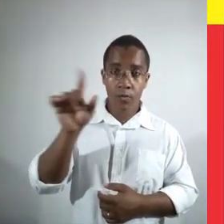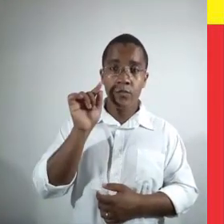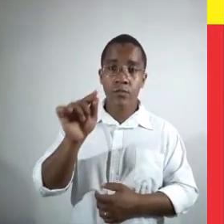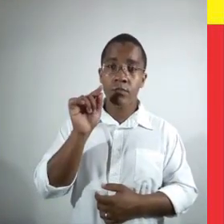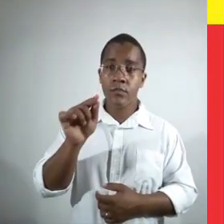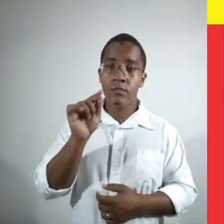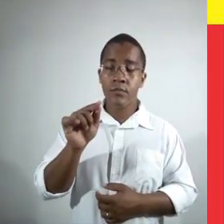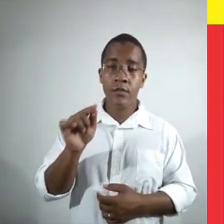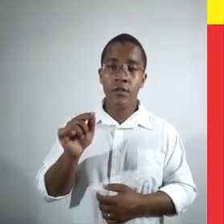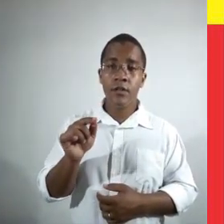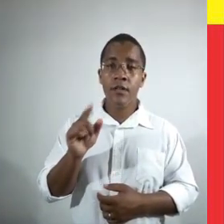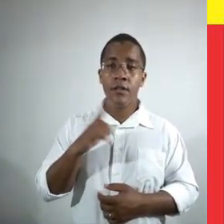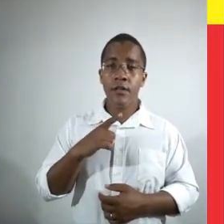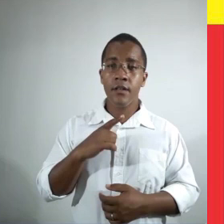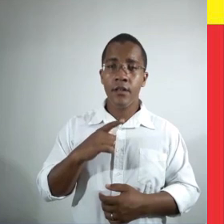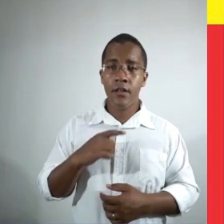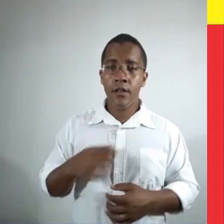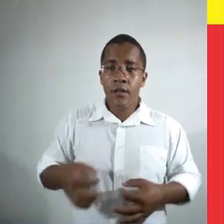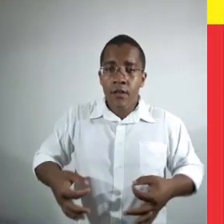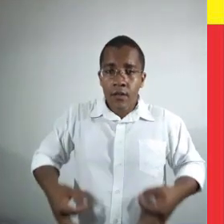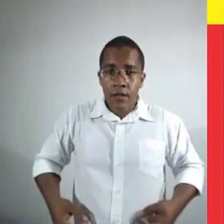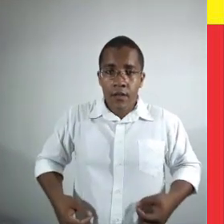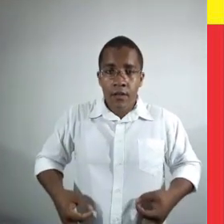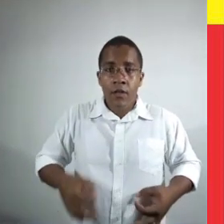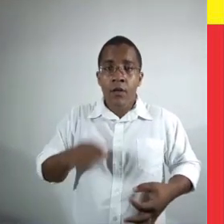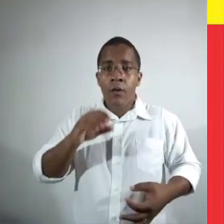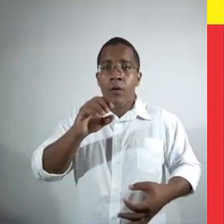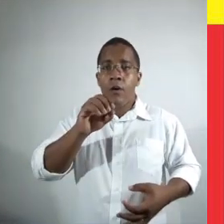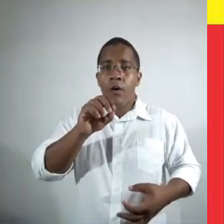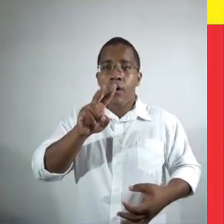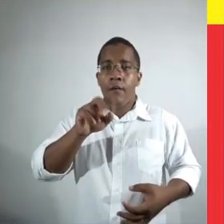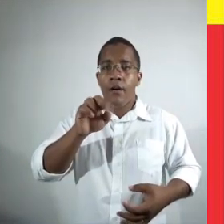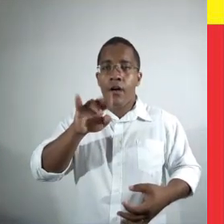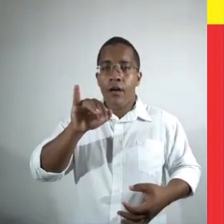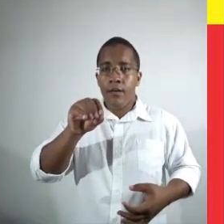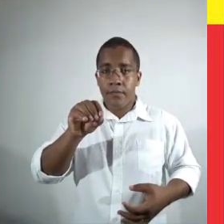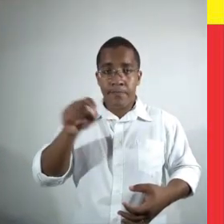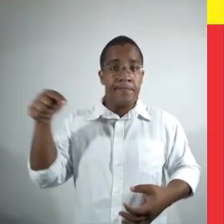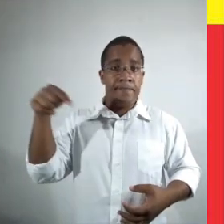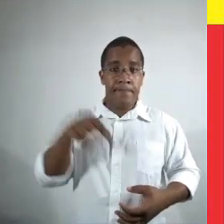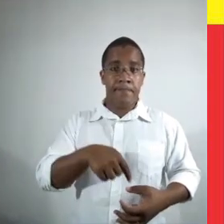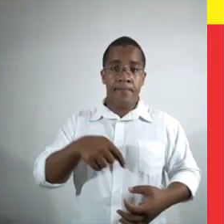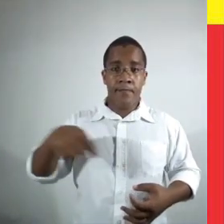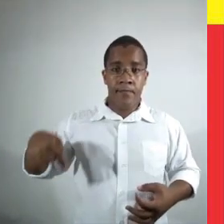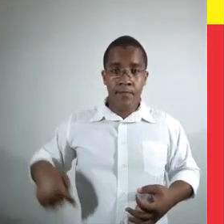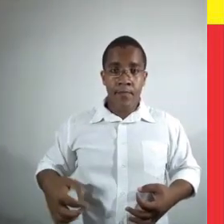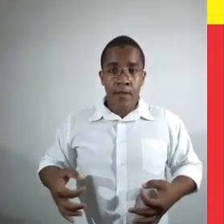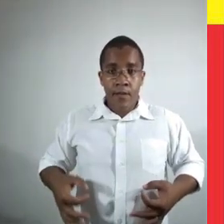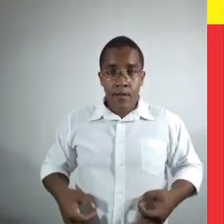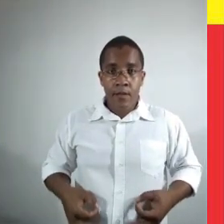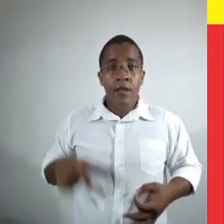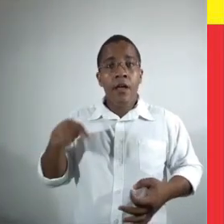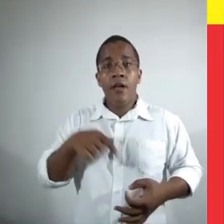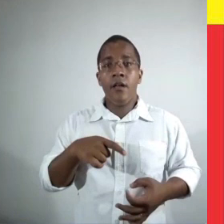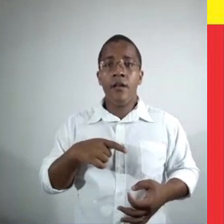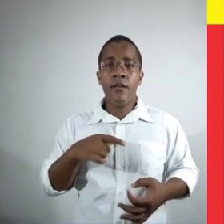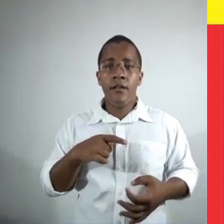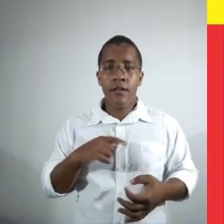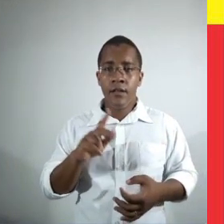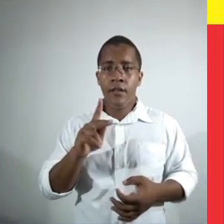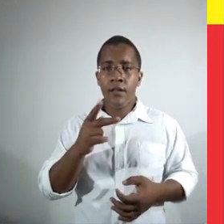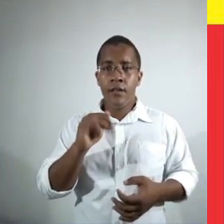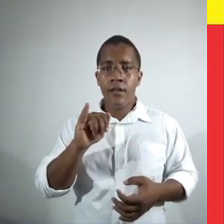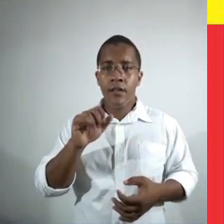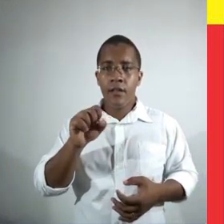Outro hormônio vai ser produzido nos ovários. Eles produzem o hormônio estrogênio e